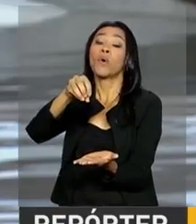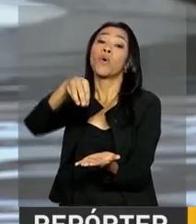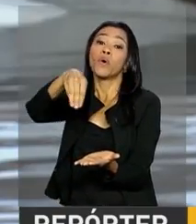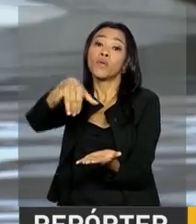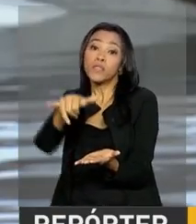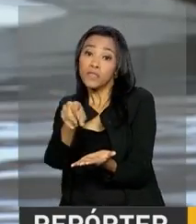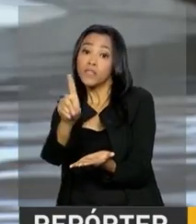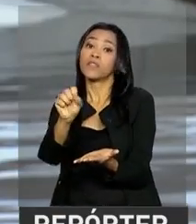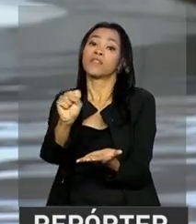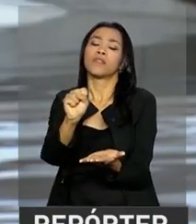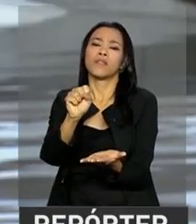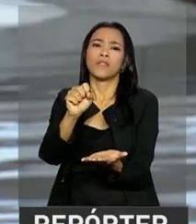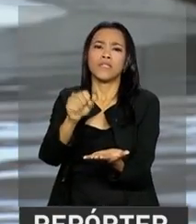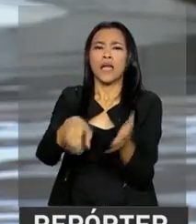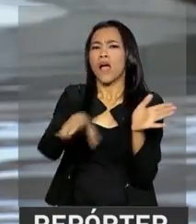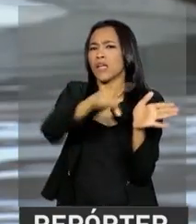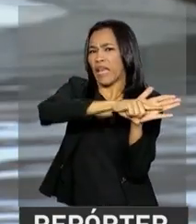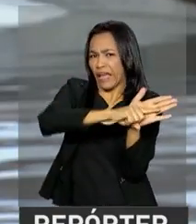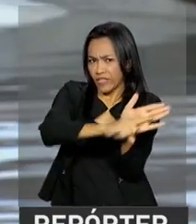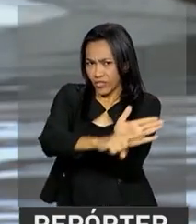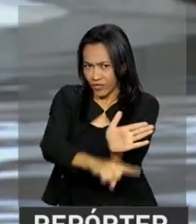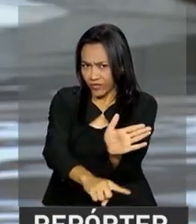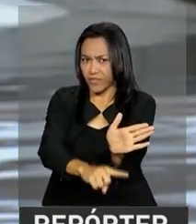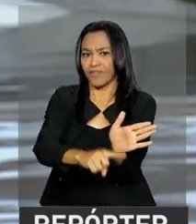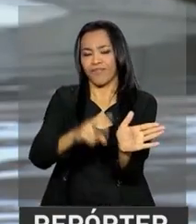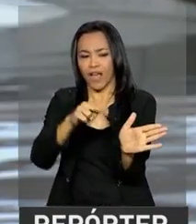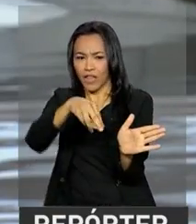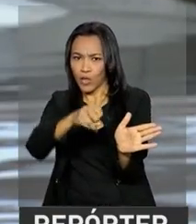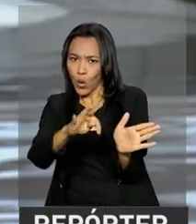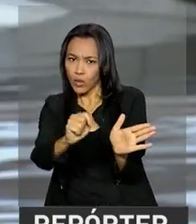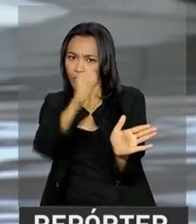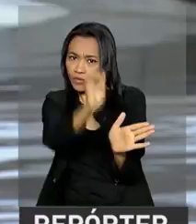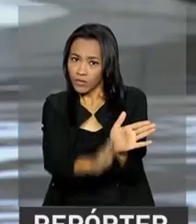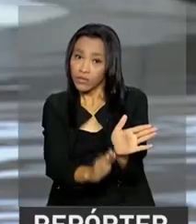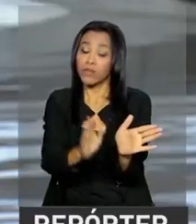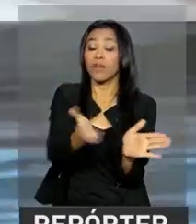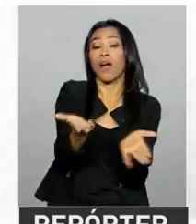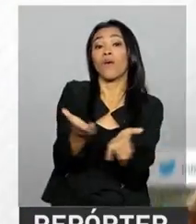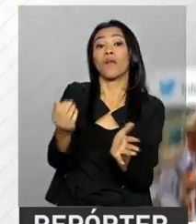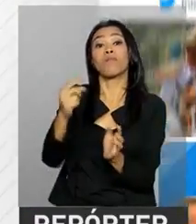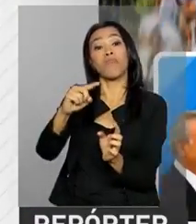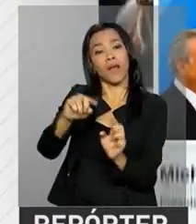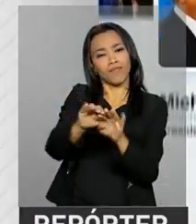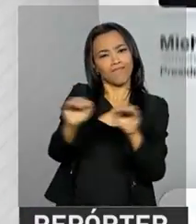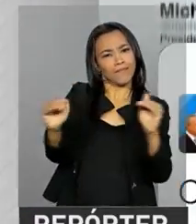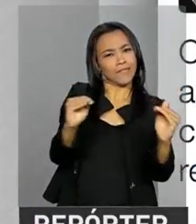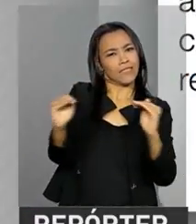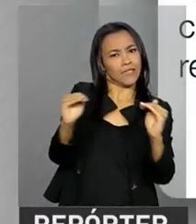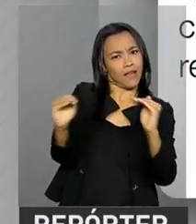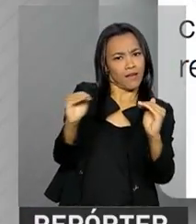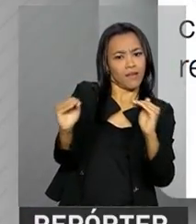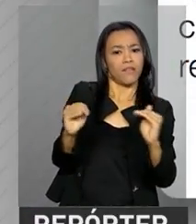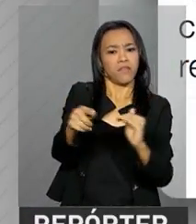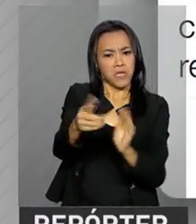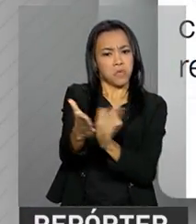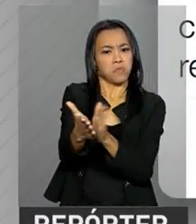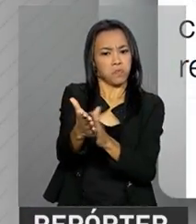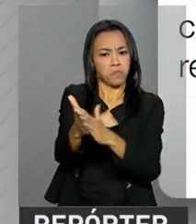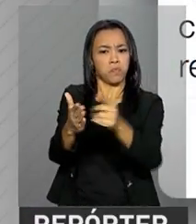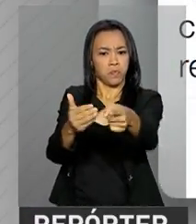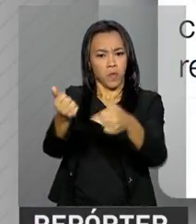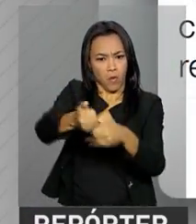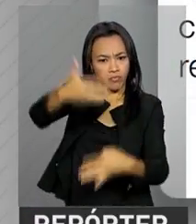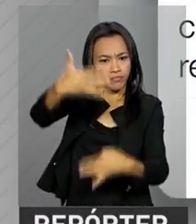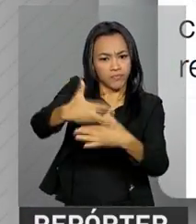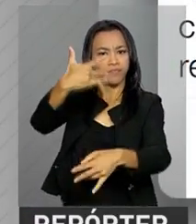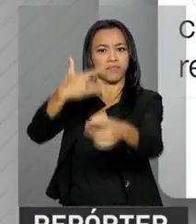de negativa para estável e pelas redes sociais o presidente temer comemorou o reconhecimento da agência